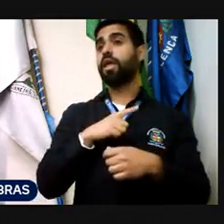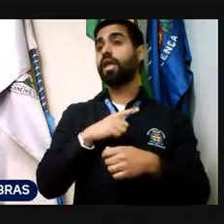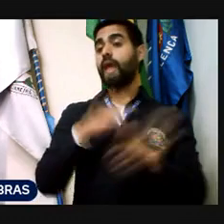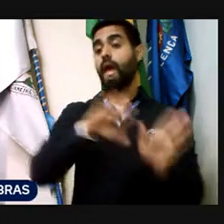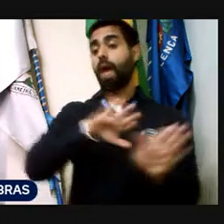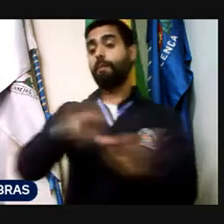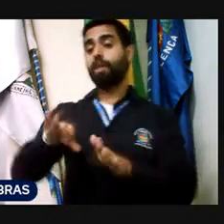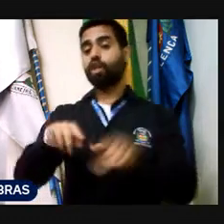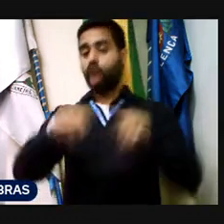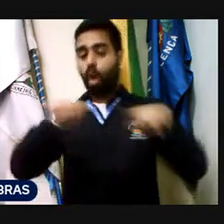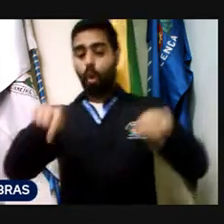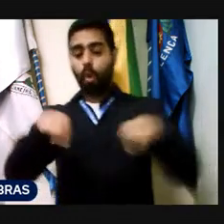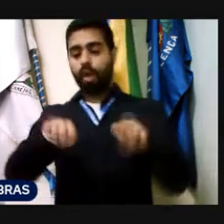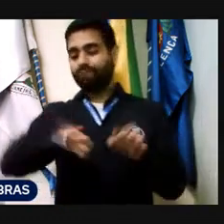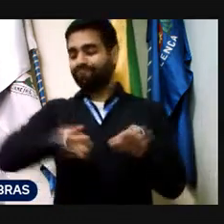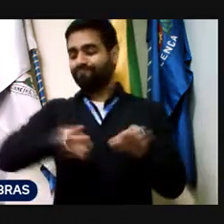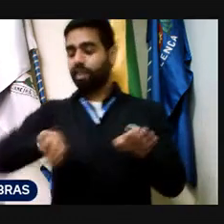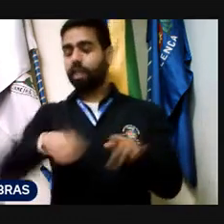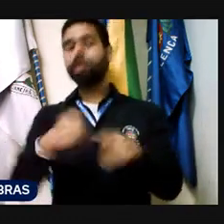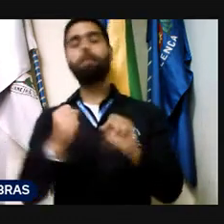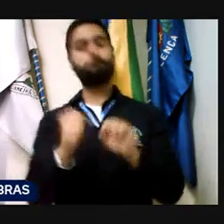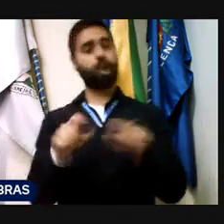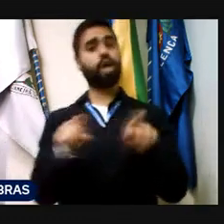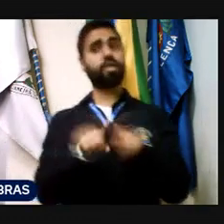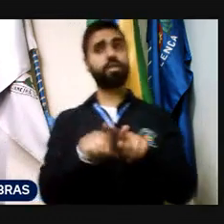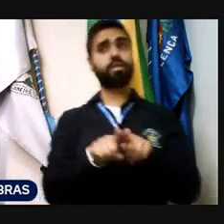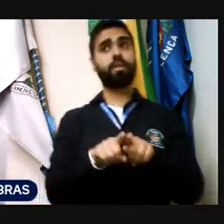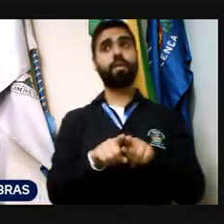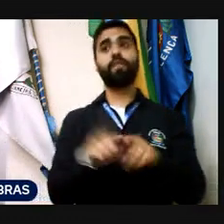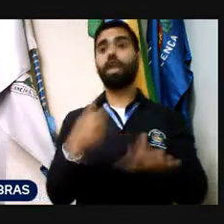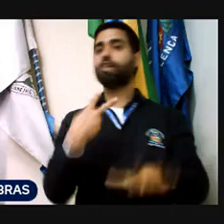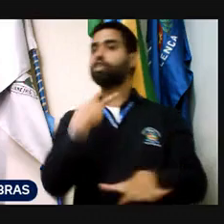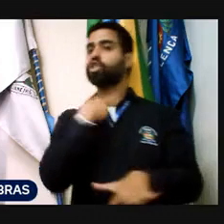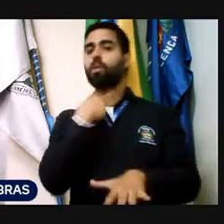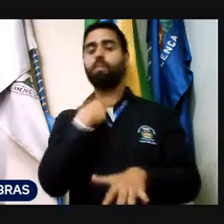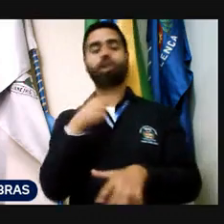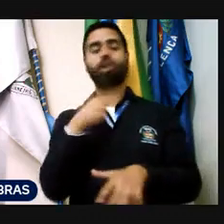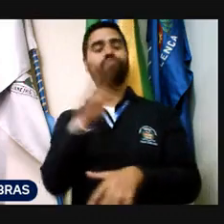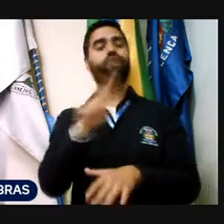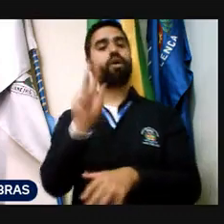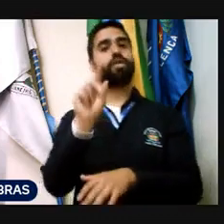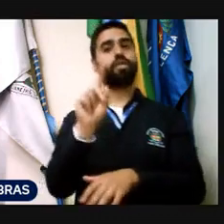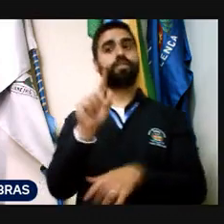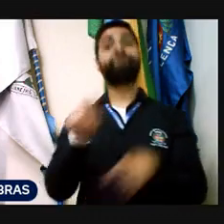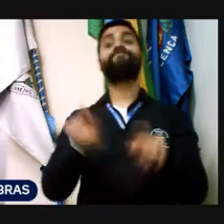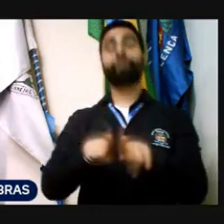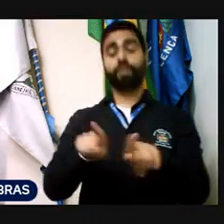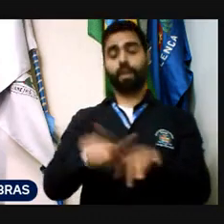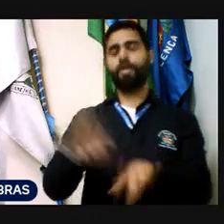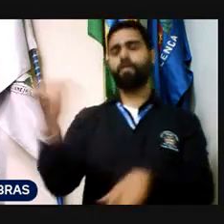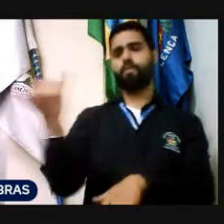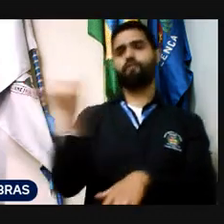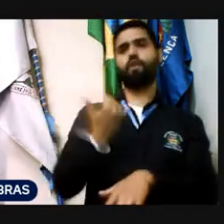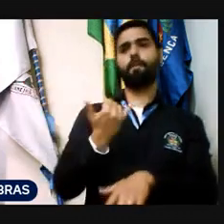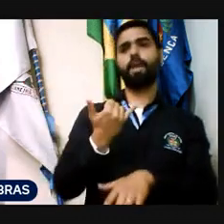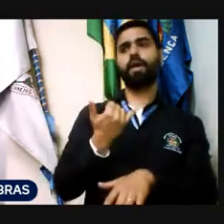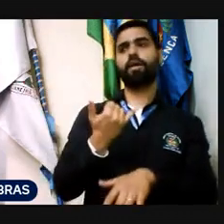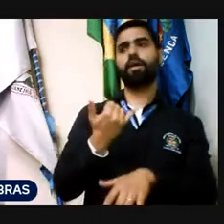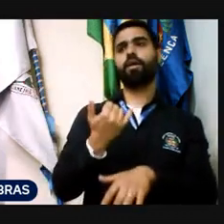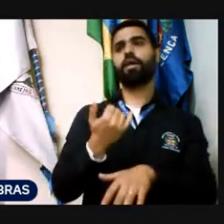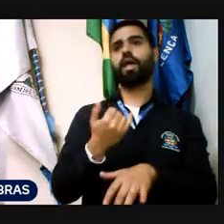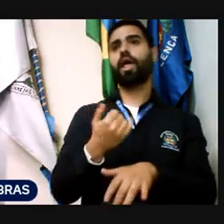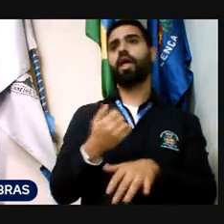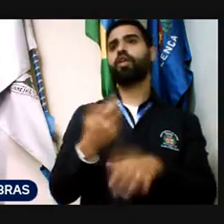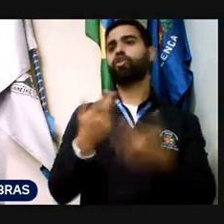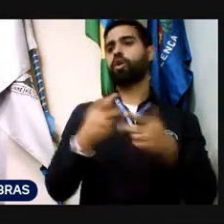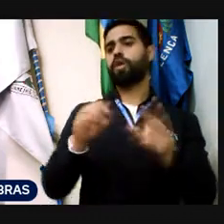terreno ao lado da quadra, o que poderia, inclusive, inviabilizar a aplicação dos recursos. Fui informado também que o processo de desapropriação